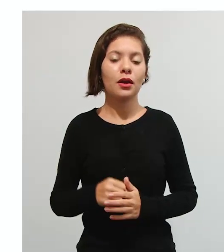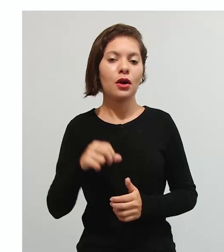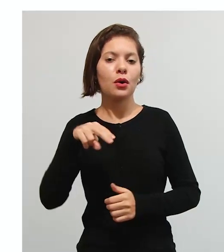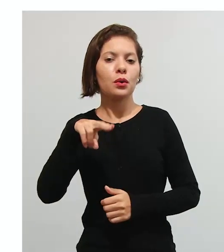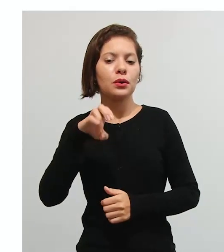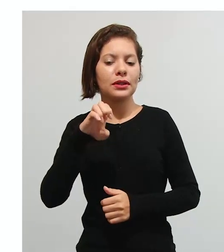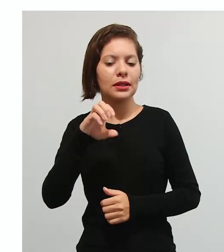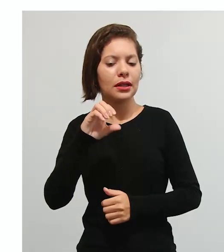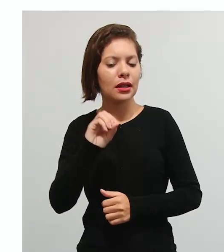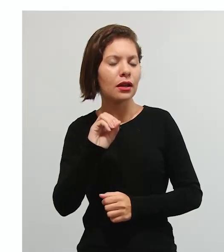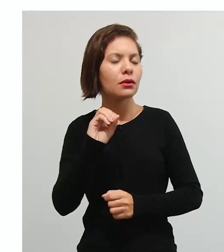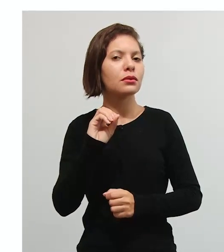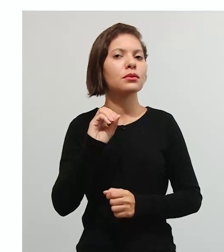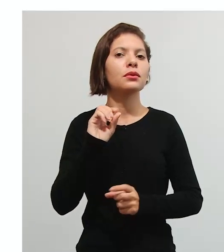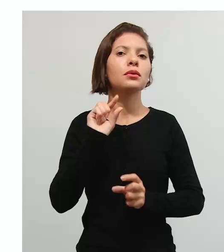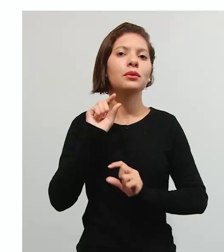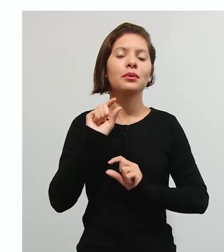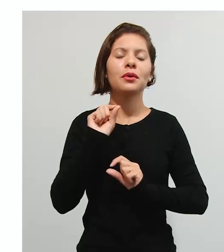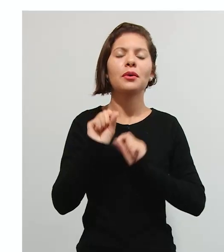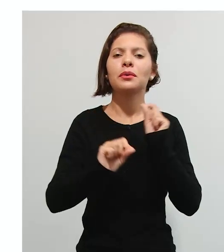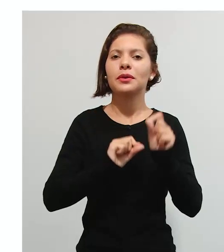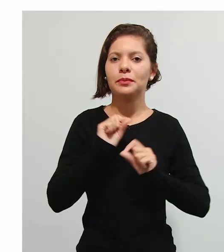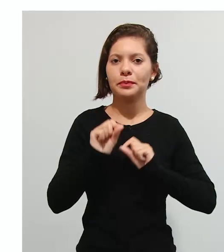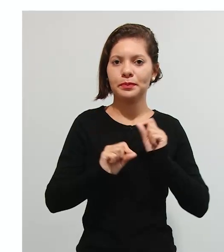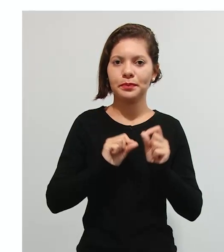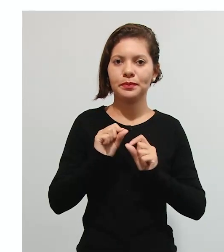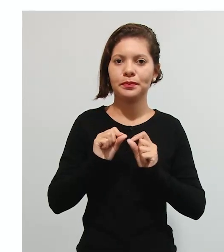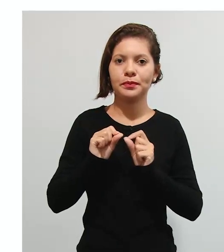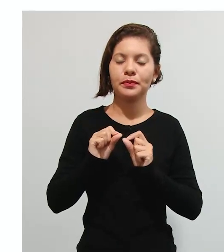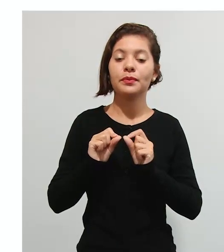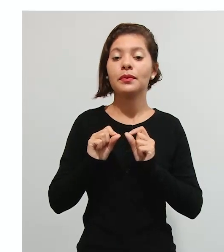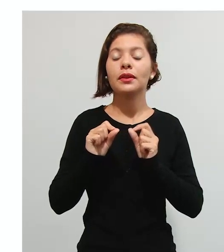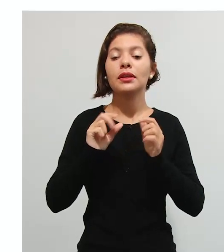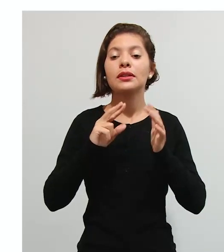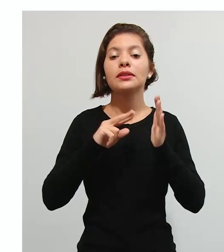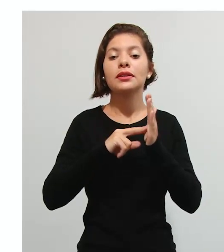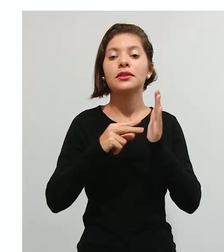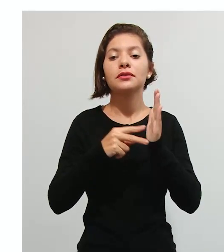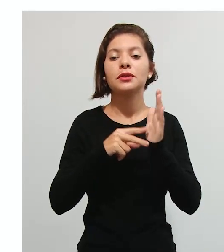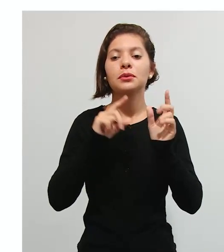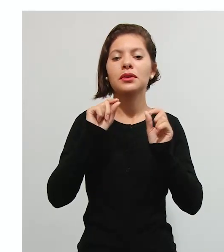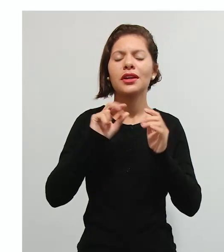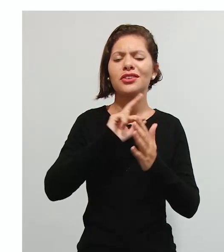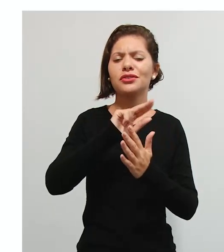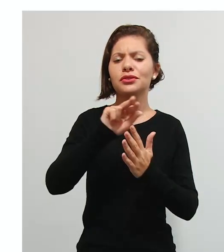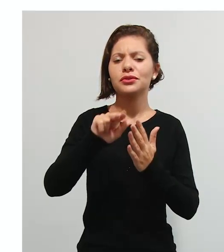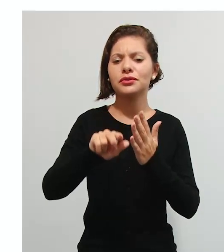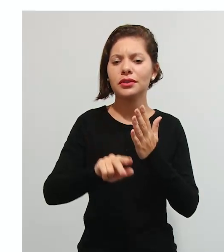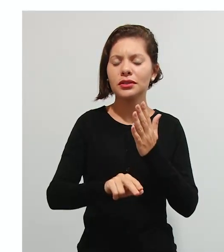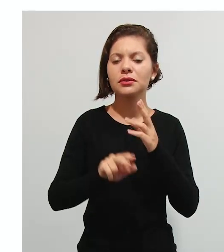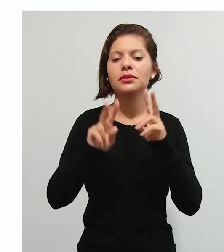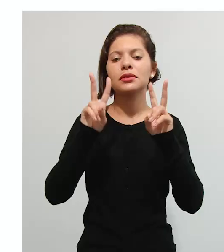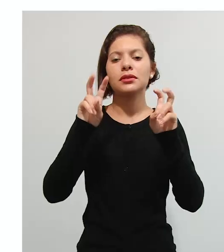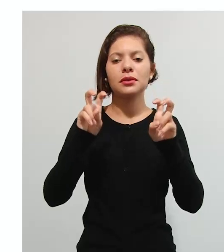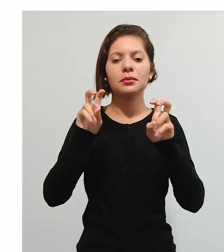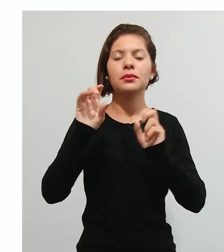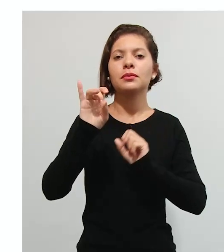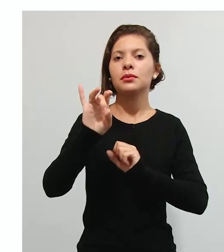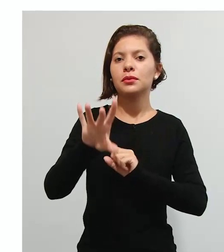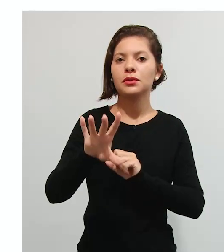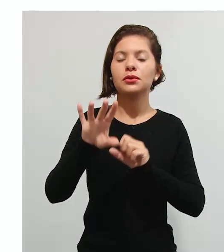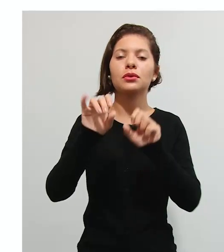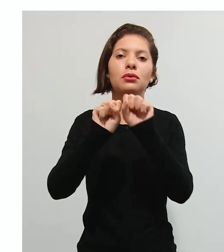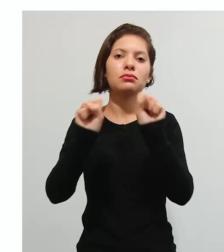O neoliberalismo, como queiram falar, ele se enquadra, né, em uma série de questões que não é somente